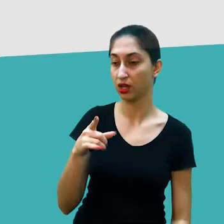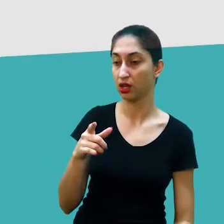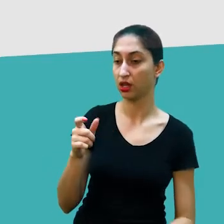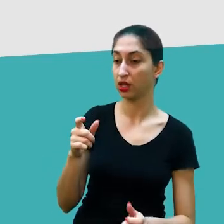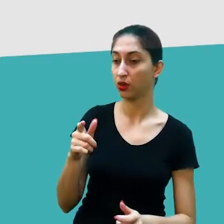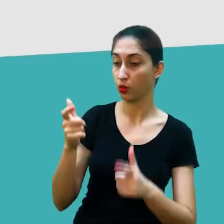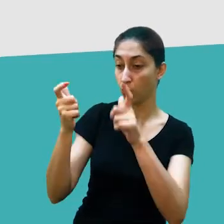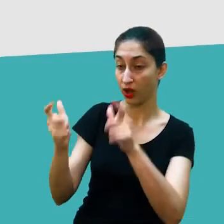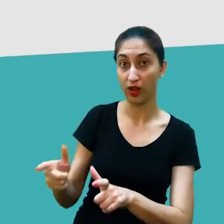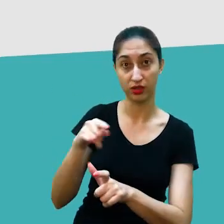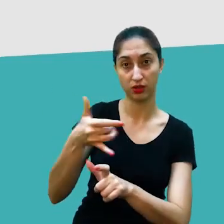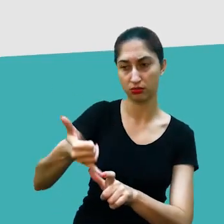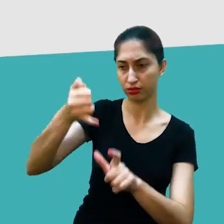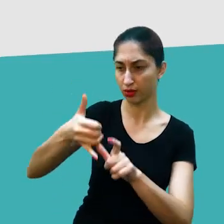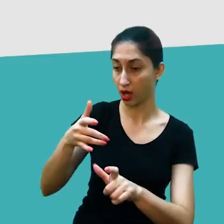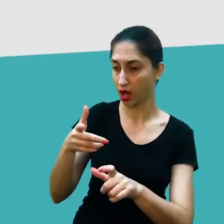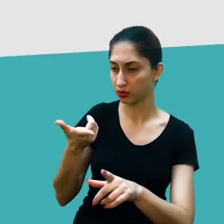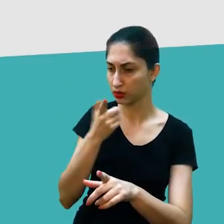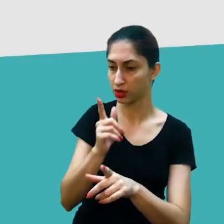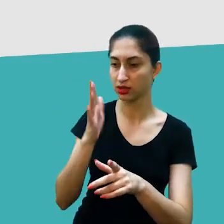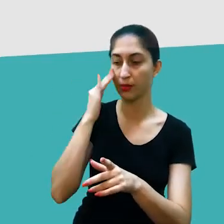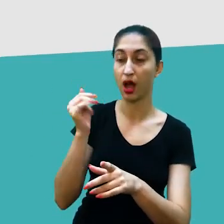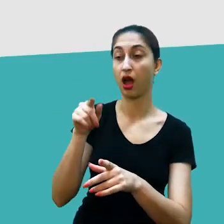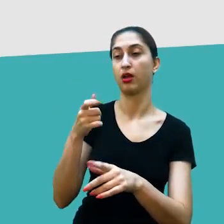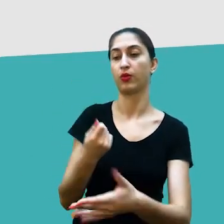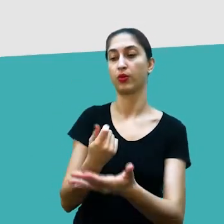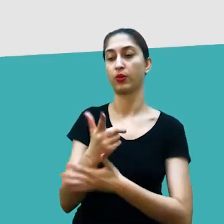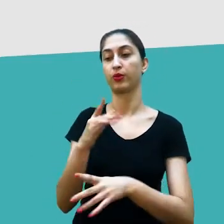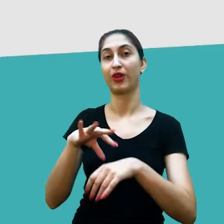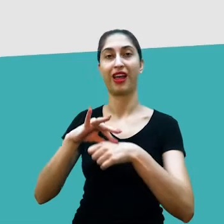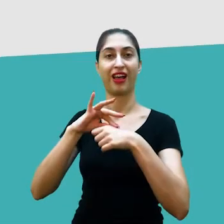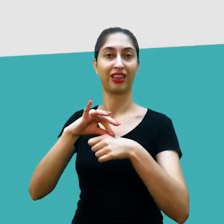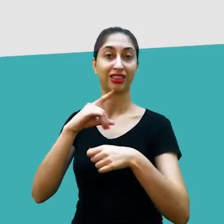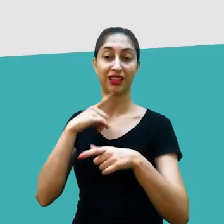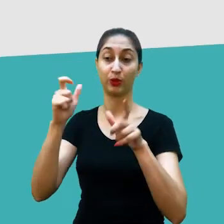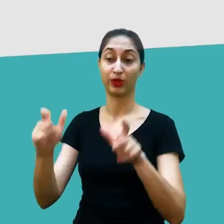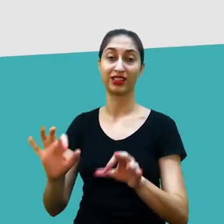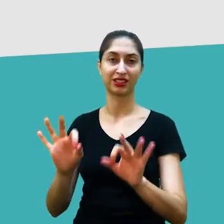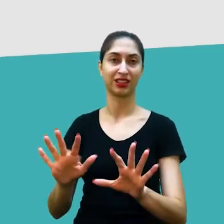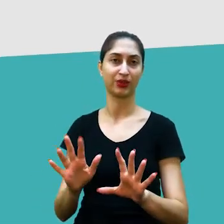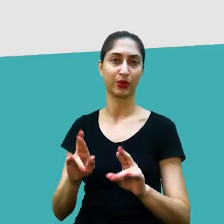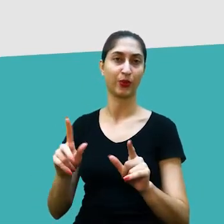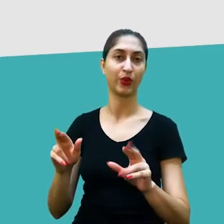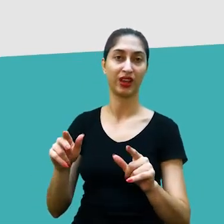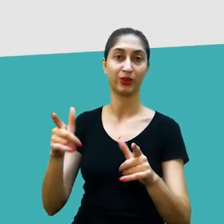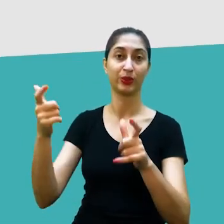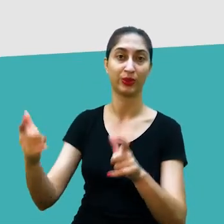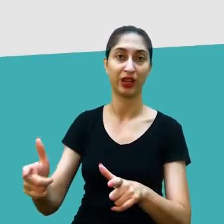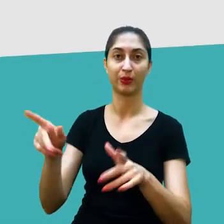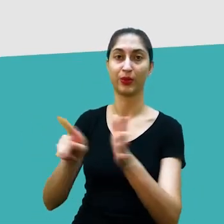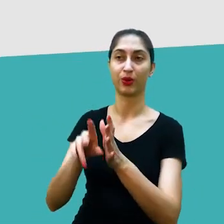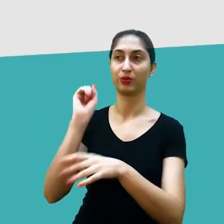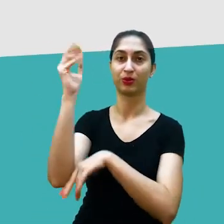área desmatada de floresta. Então você está comprando um material que tem uma certificação, que tem um ciclo de vida